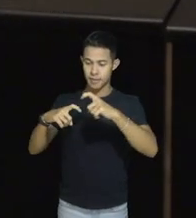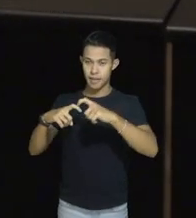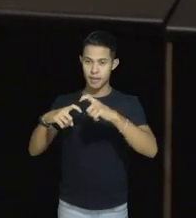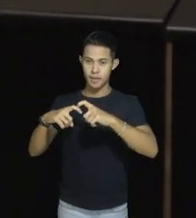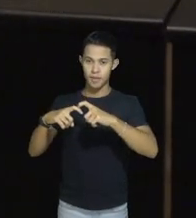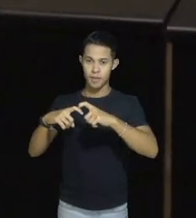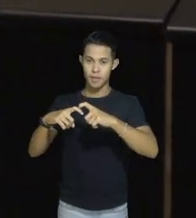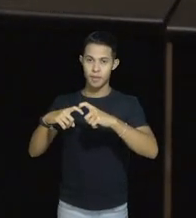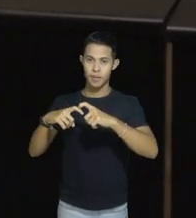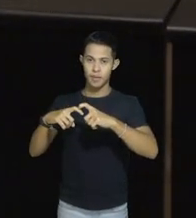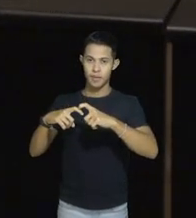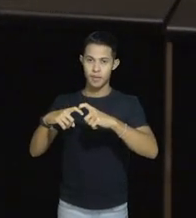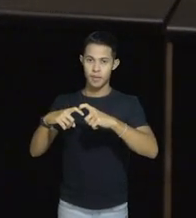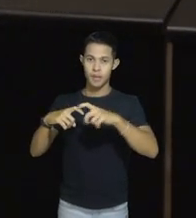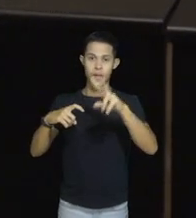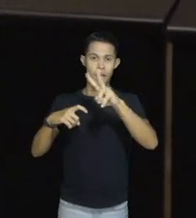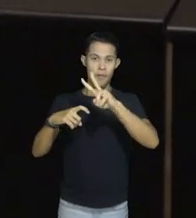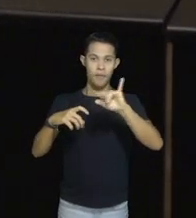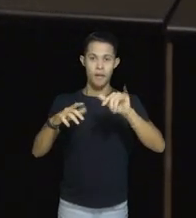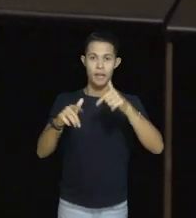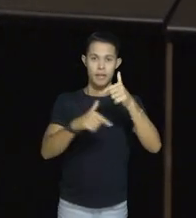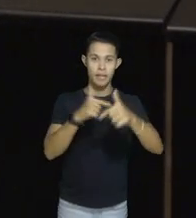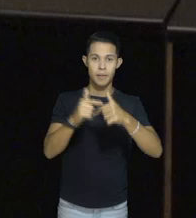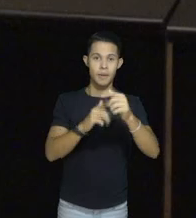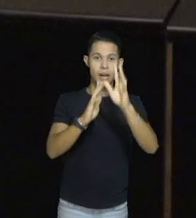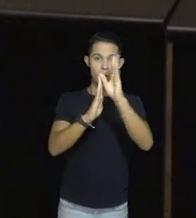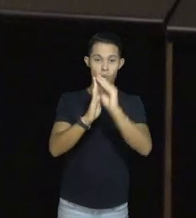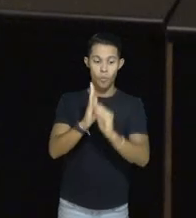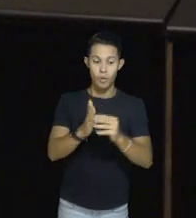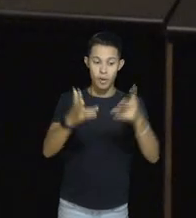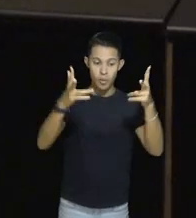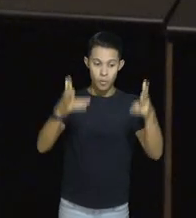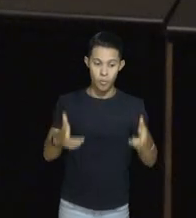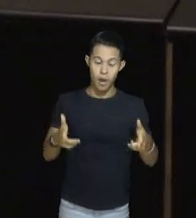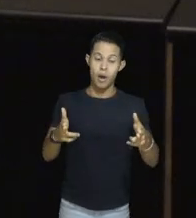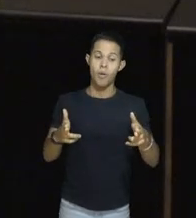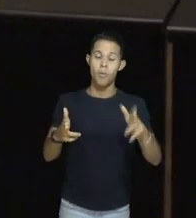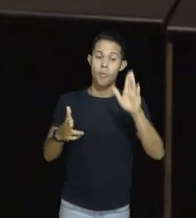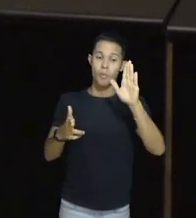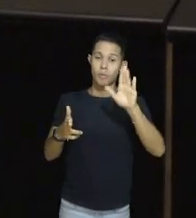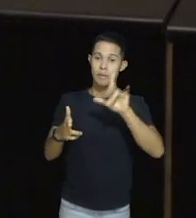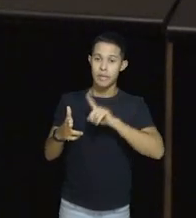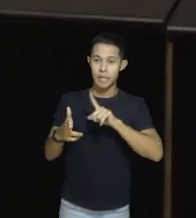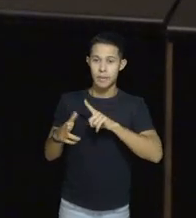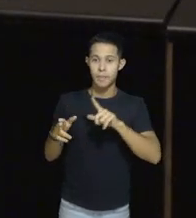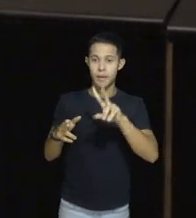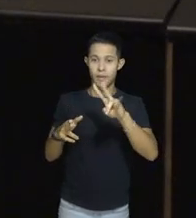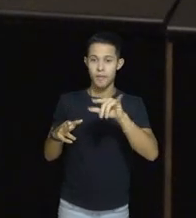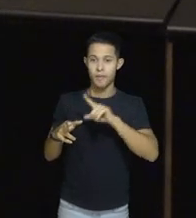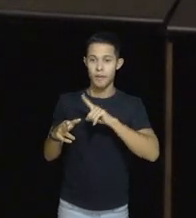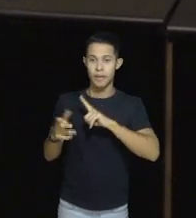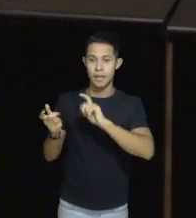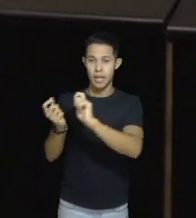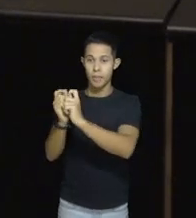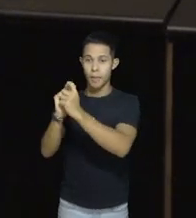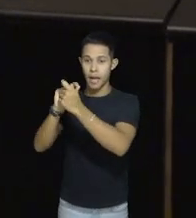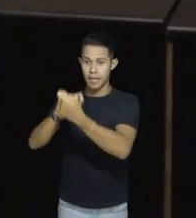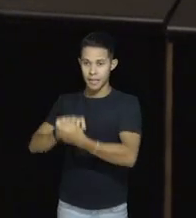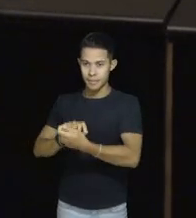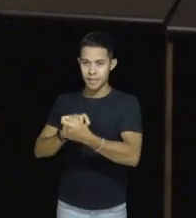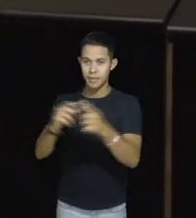conteúdo das crianças que, do planejado, mas ela vai ter uma adaptação para as dificuldades que ela apresenta para poder